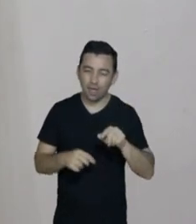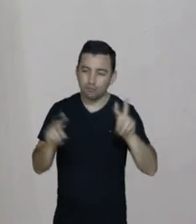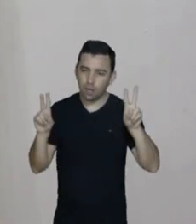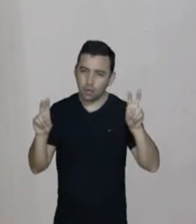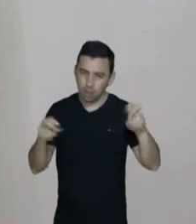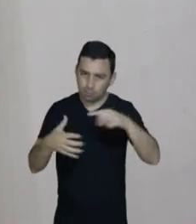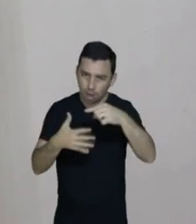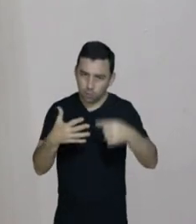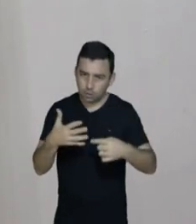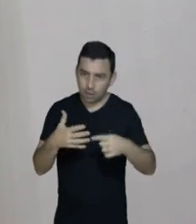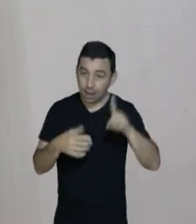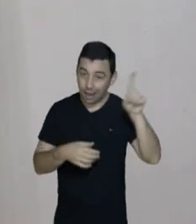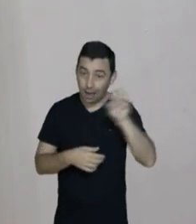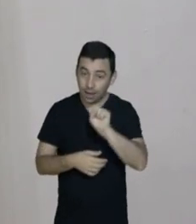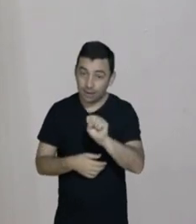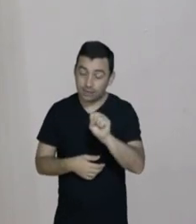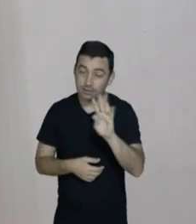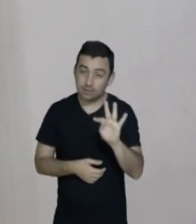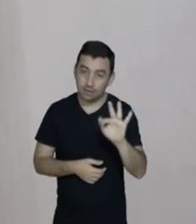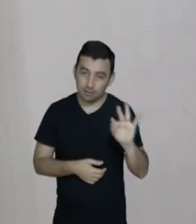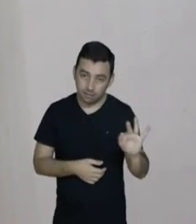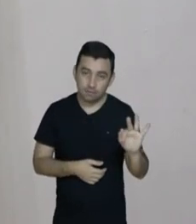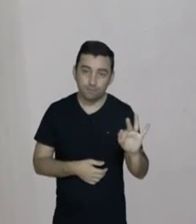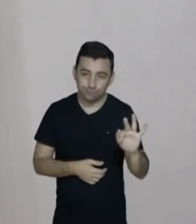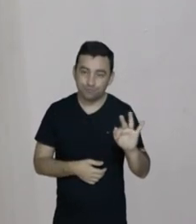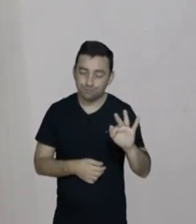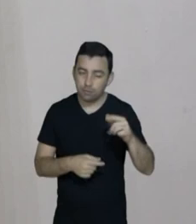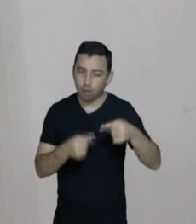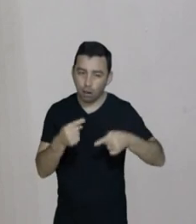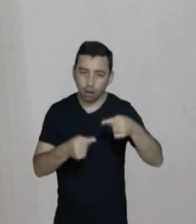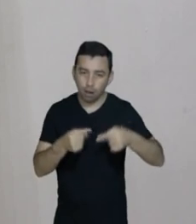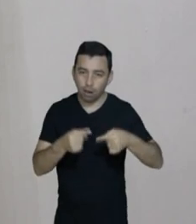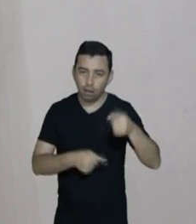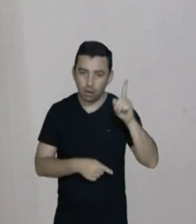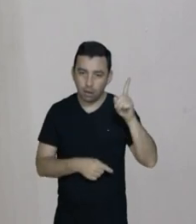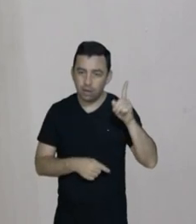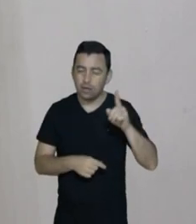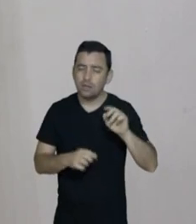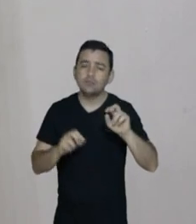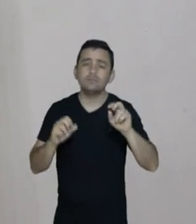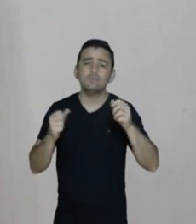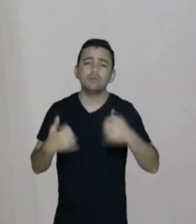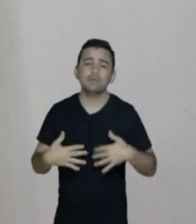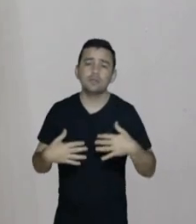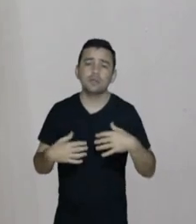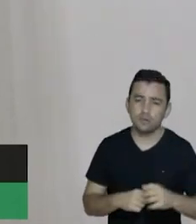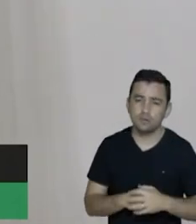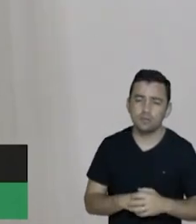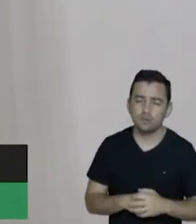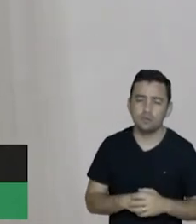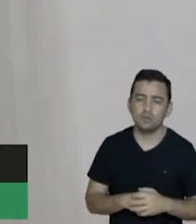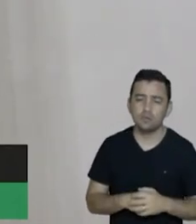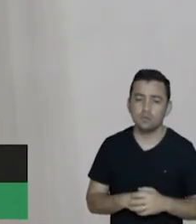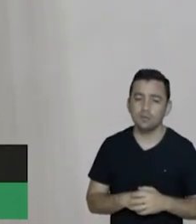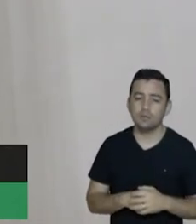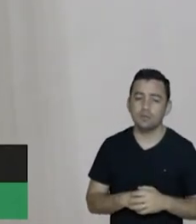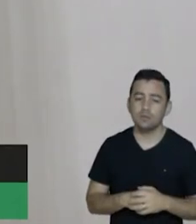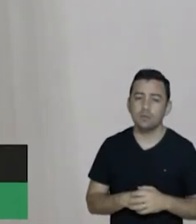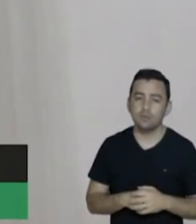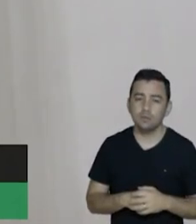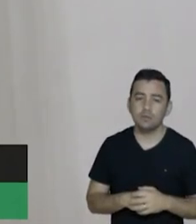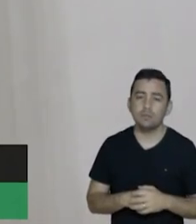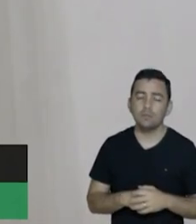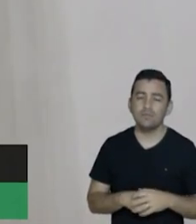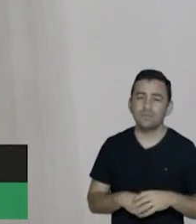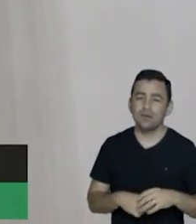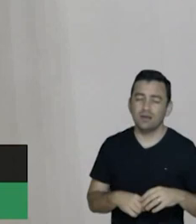no Supremo Tribunal Federal e que trata a respeito do aborto nós temos uma Estimativa de